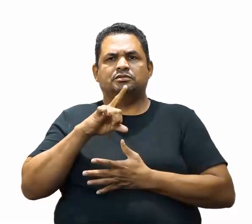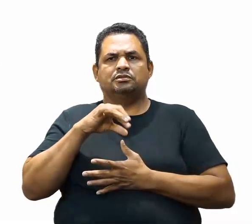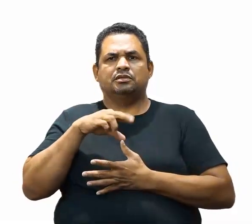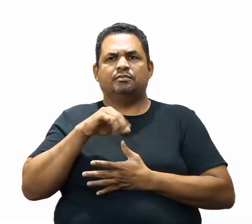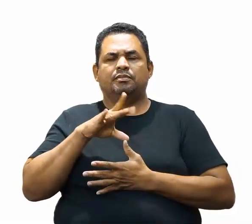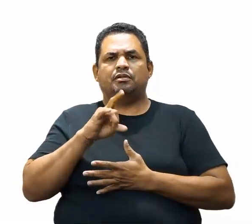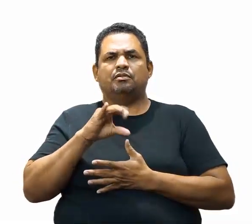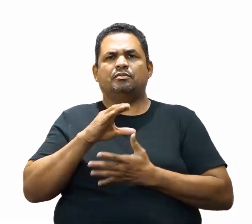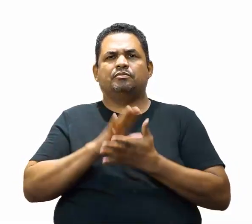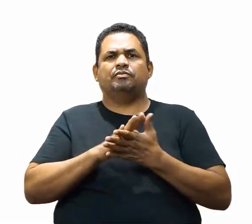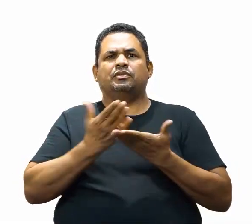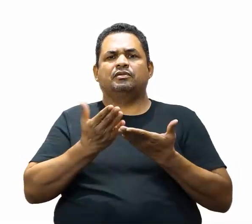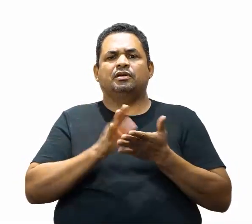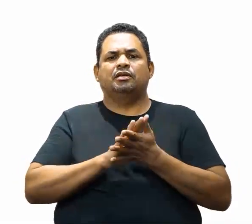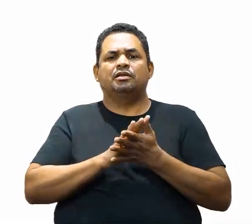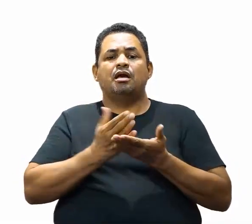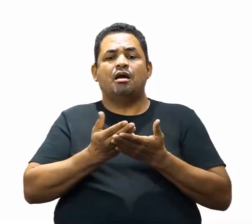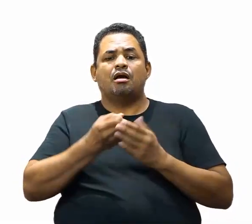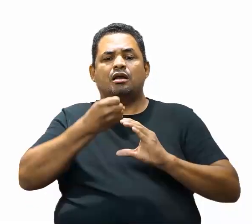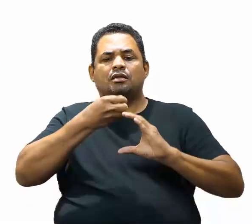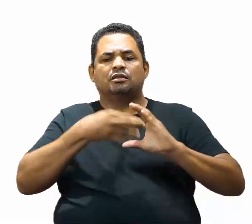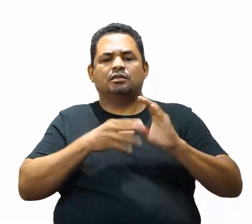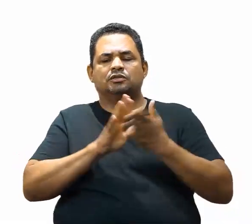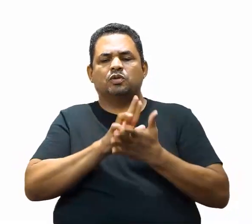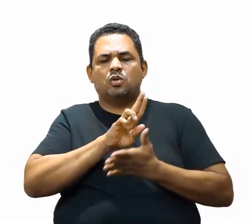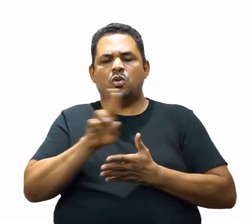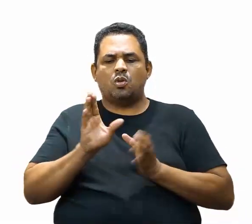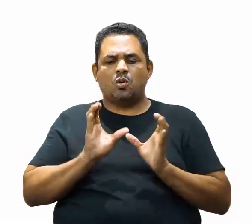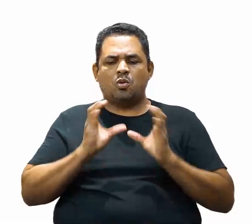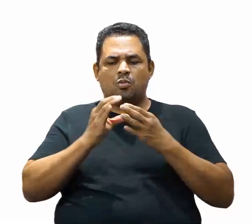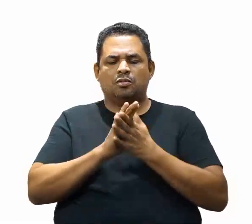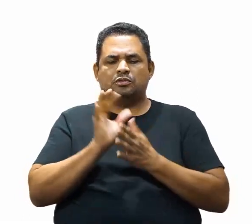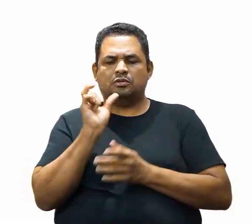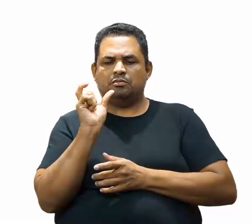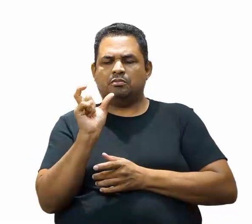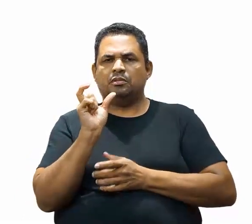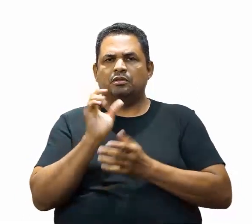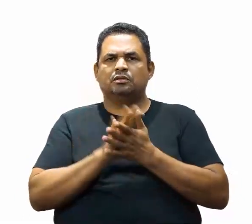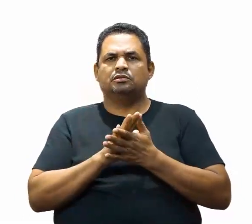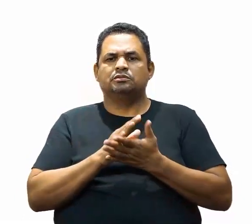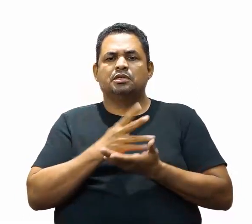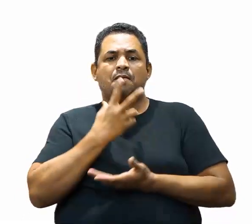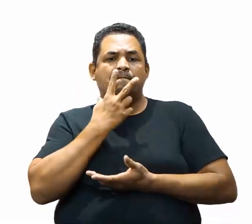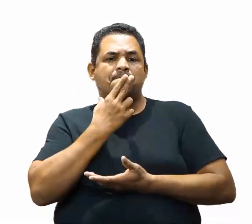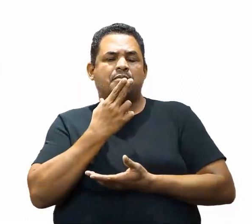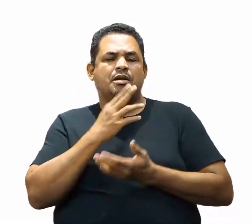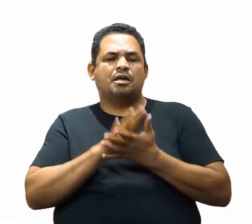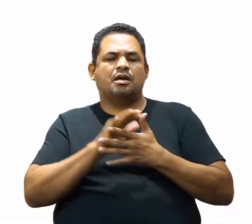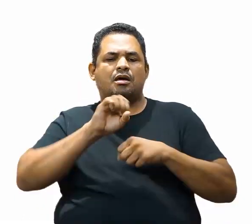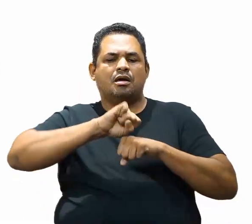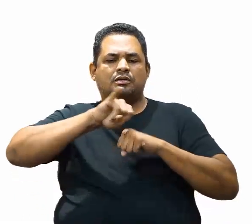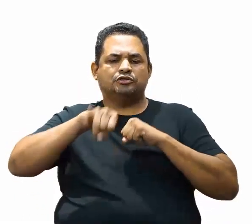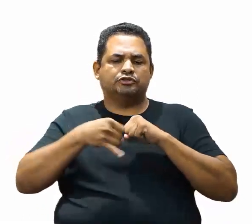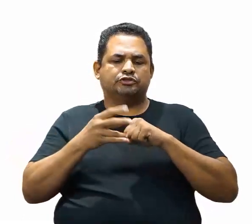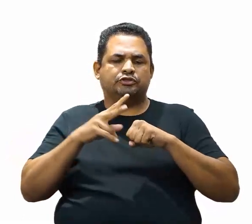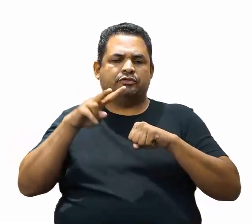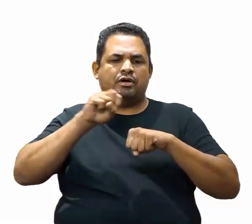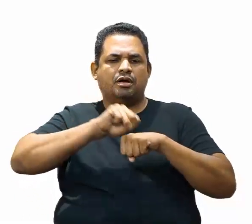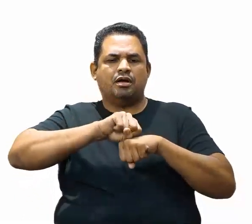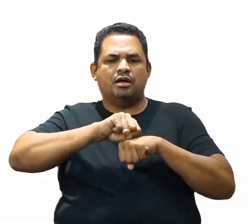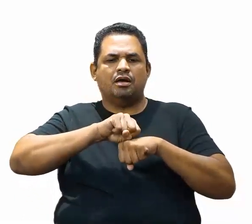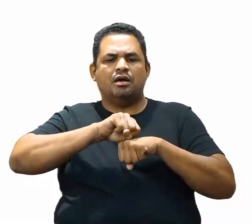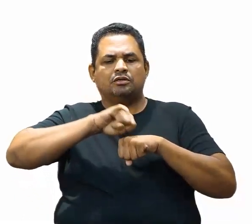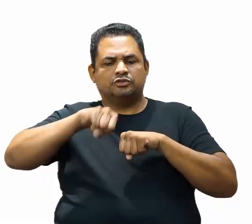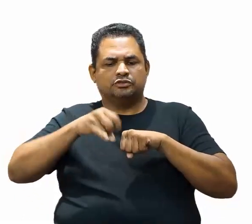de nome àquelas classes de palavras que atuam como adjetivo, como advérbio ou ainda a